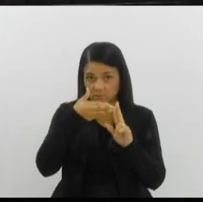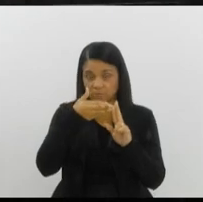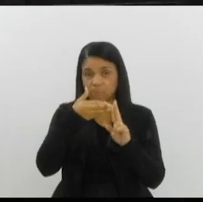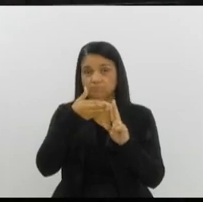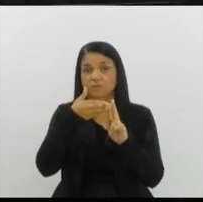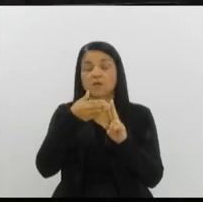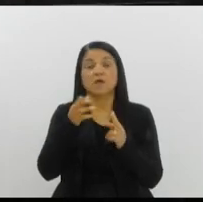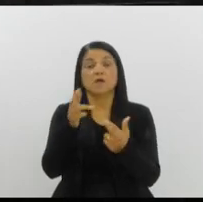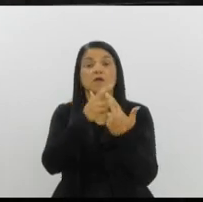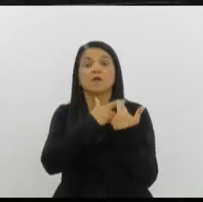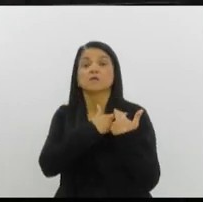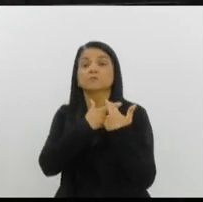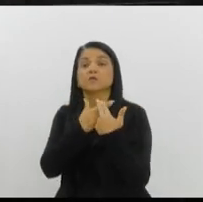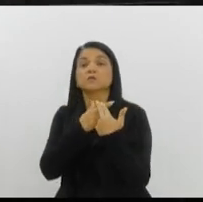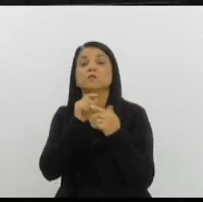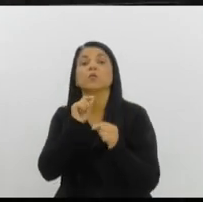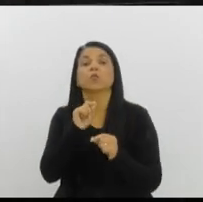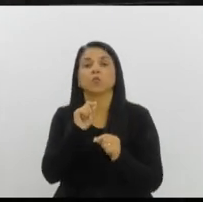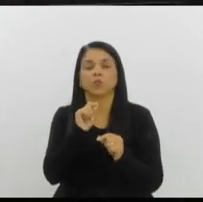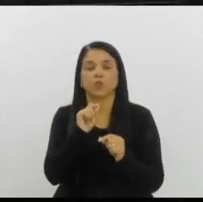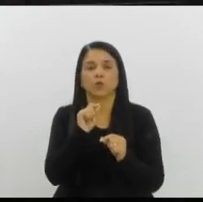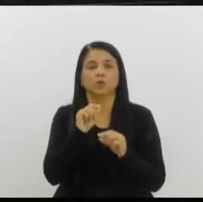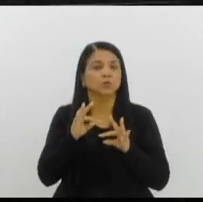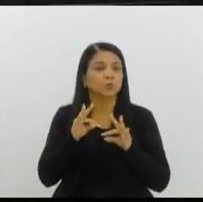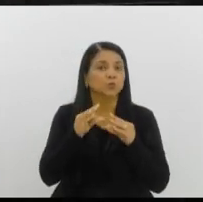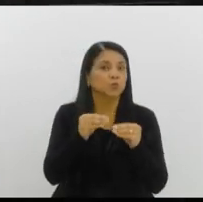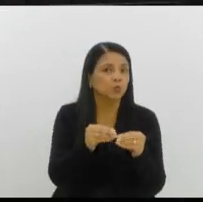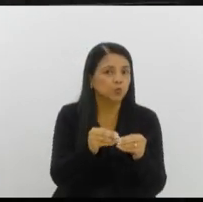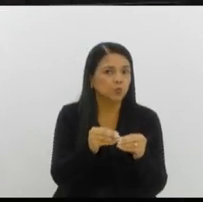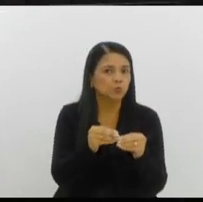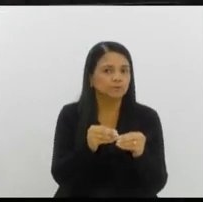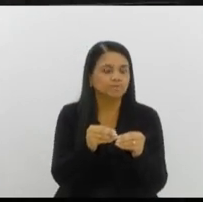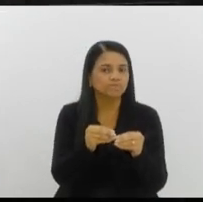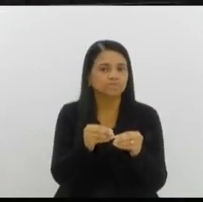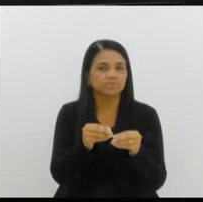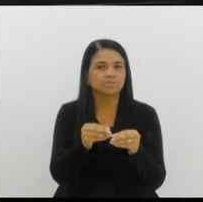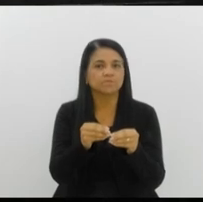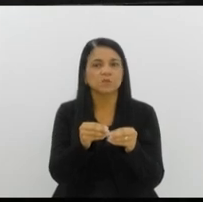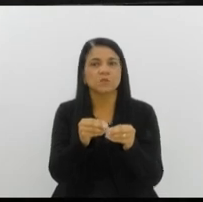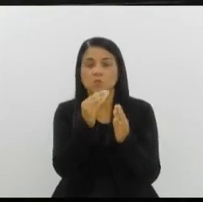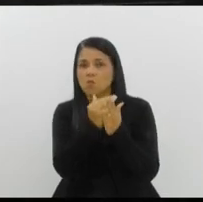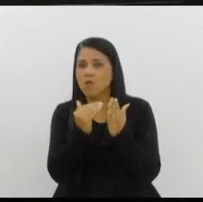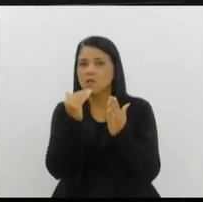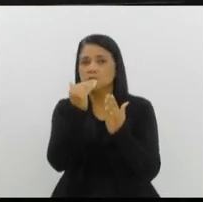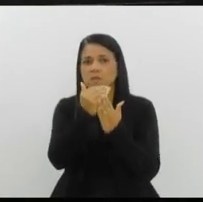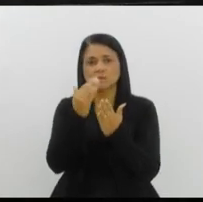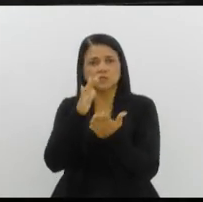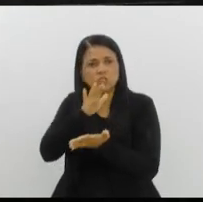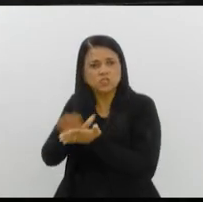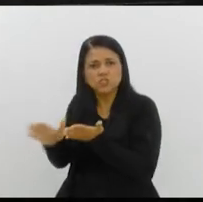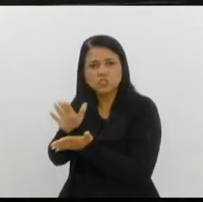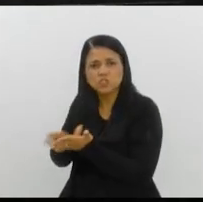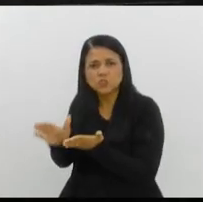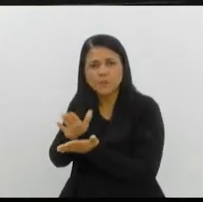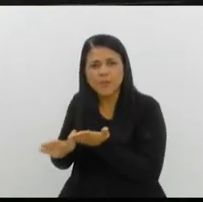responsabilidade de tudo o que está acontecendo pelo excesso de despesa de